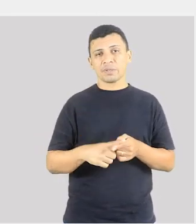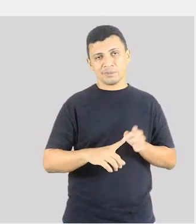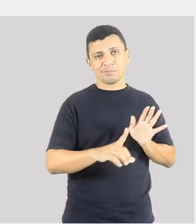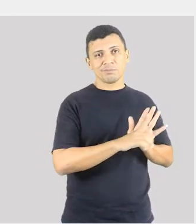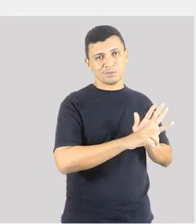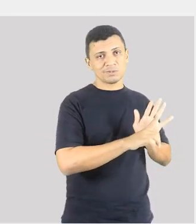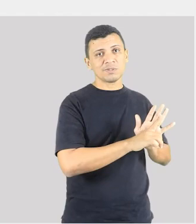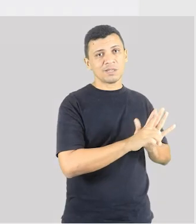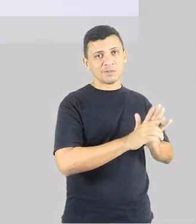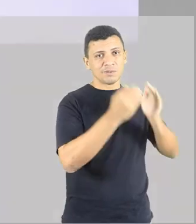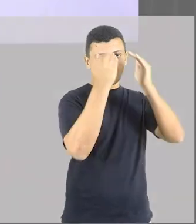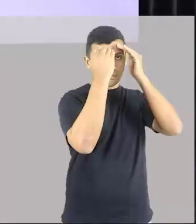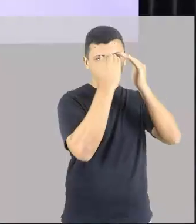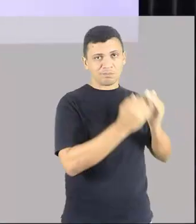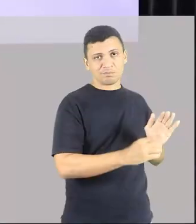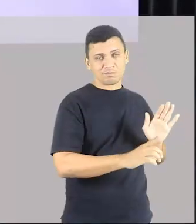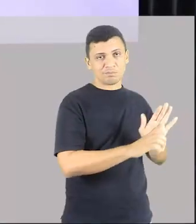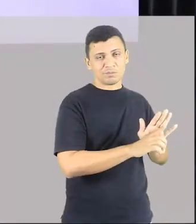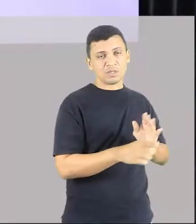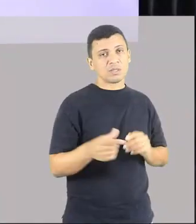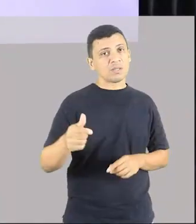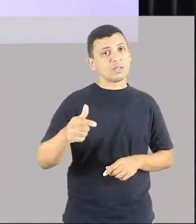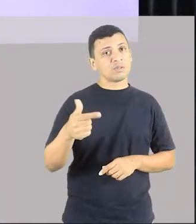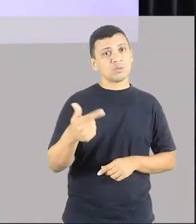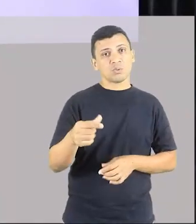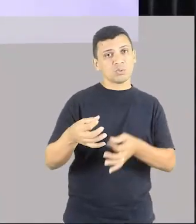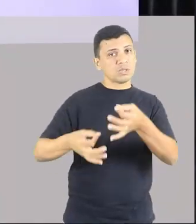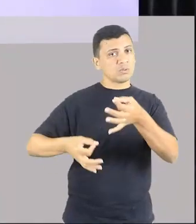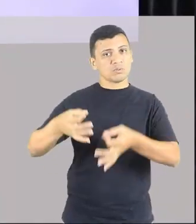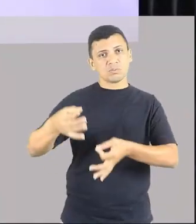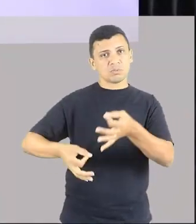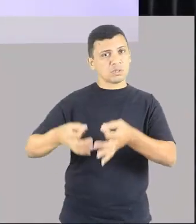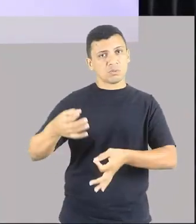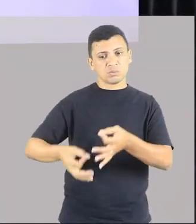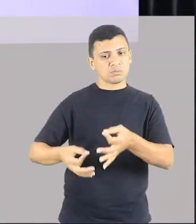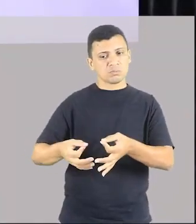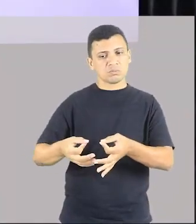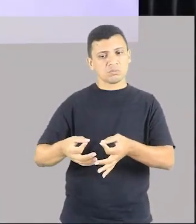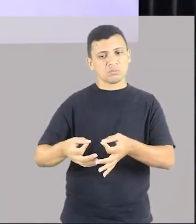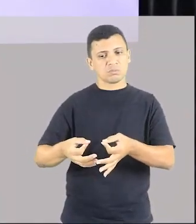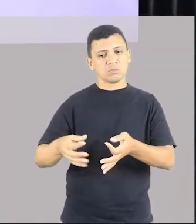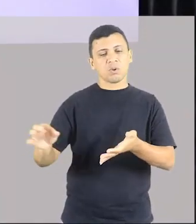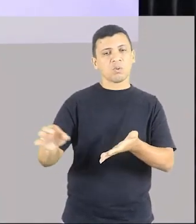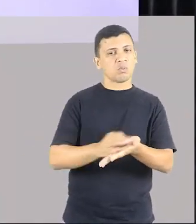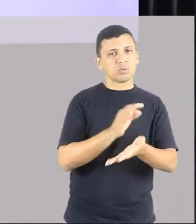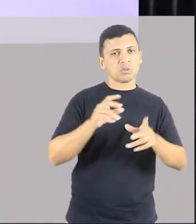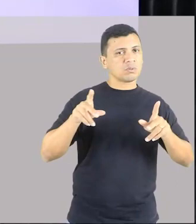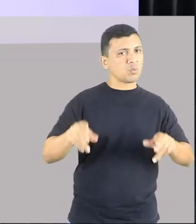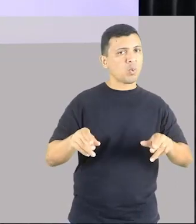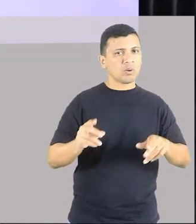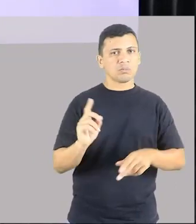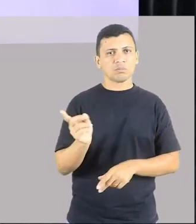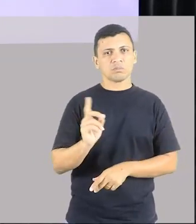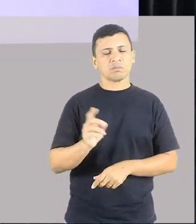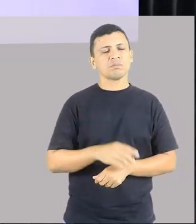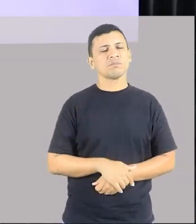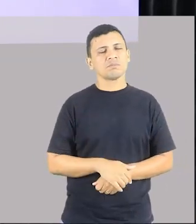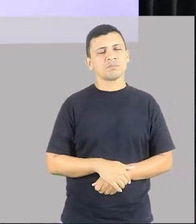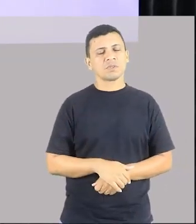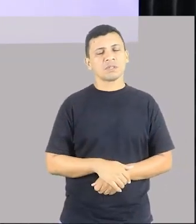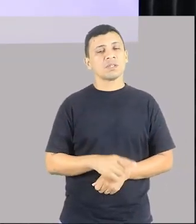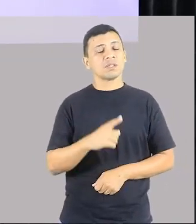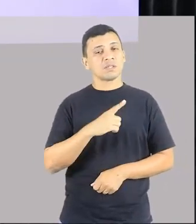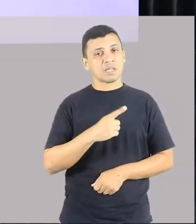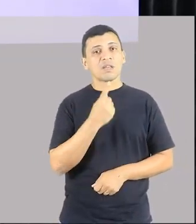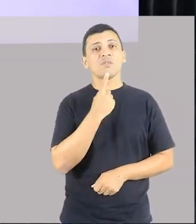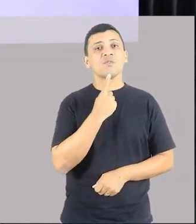isso é, não são negócios jurídicos como os contratos. É aquilo que acabamos de falar. Embora eles também tenham vontade